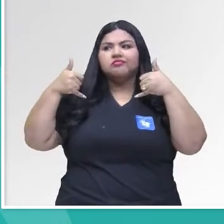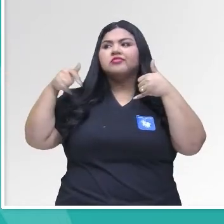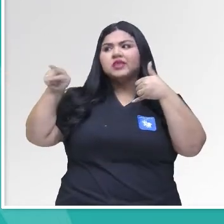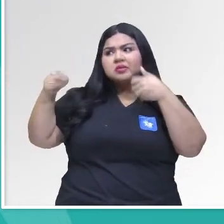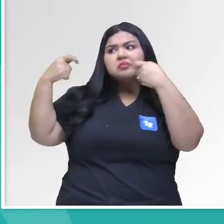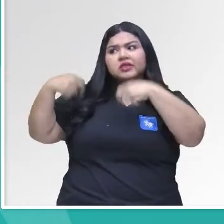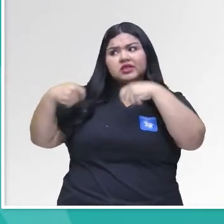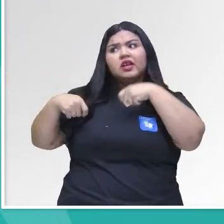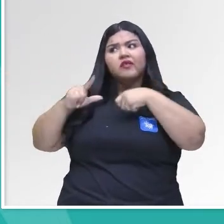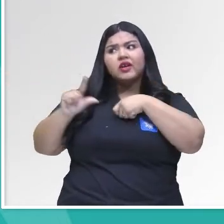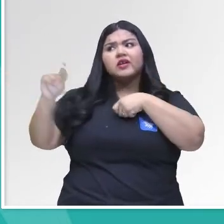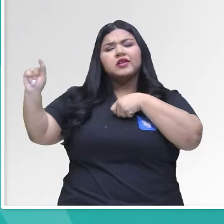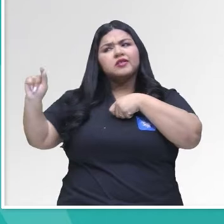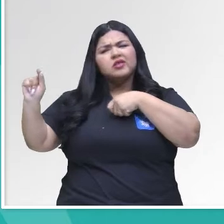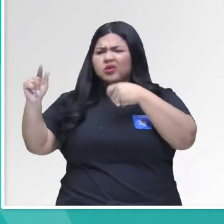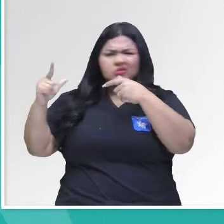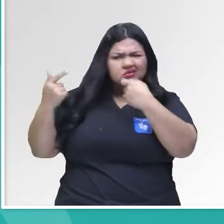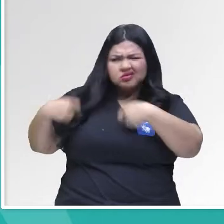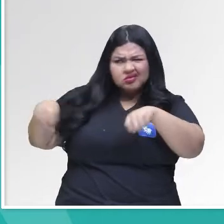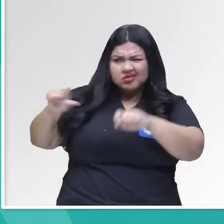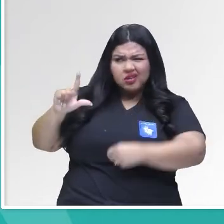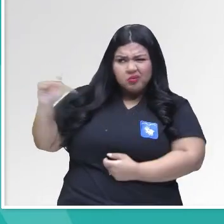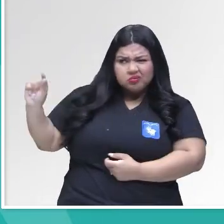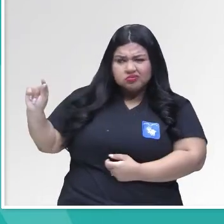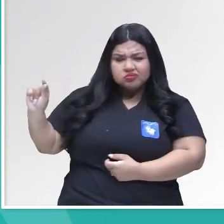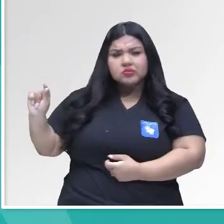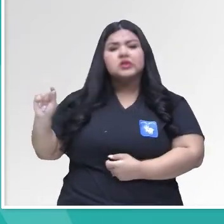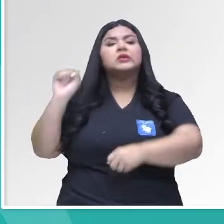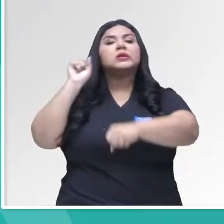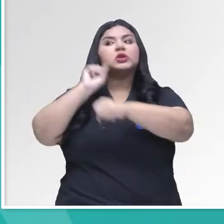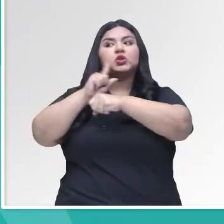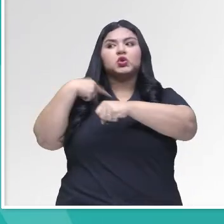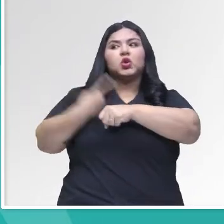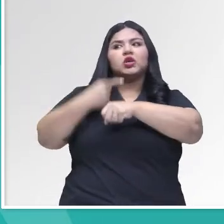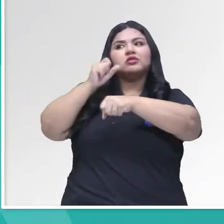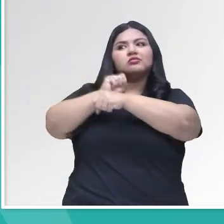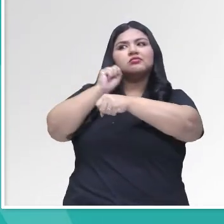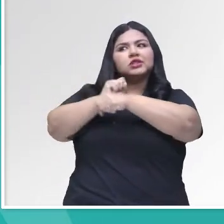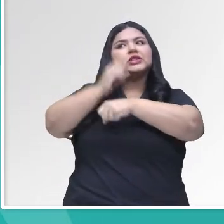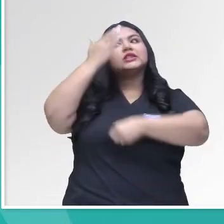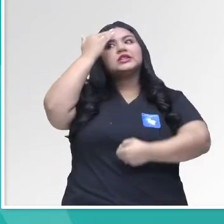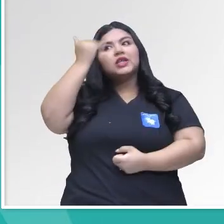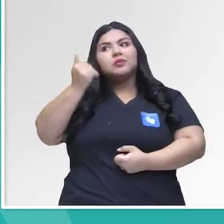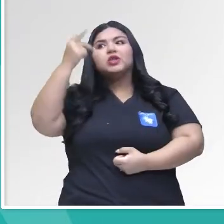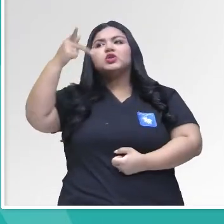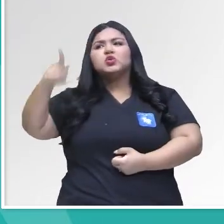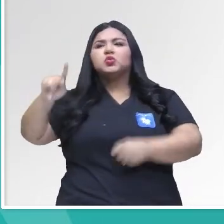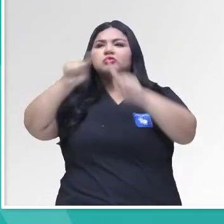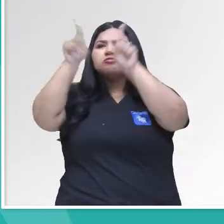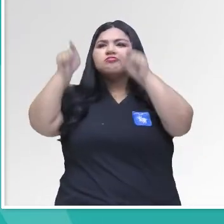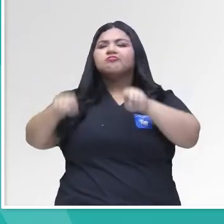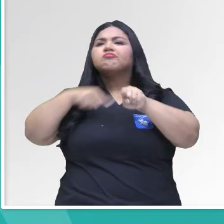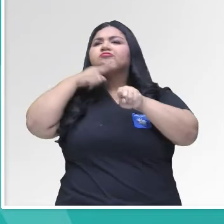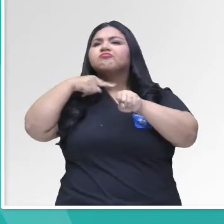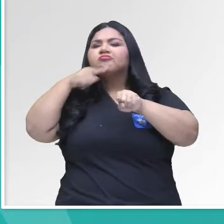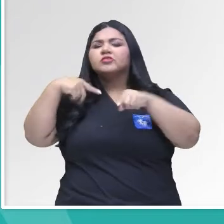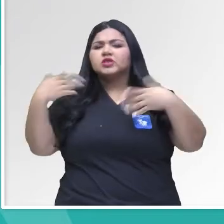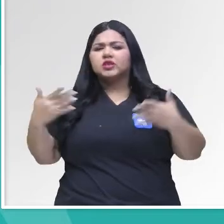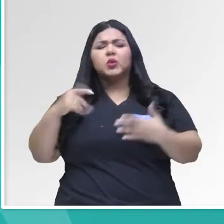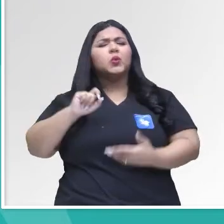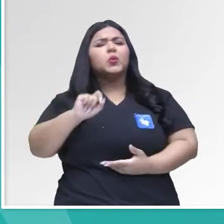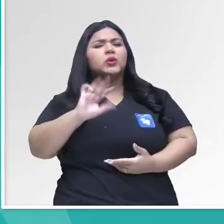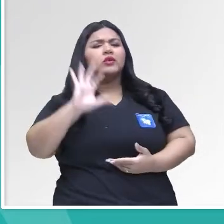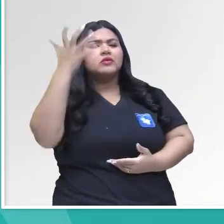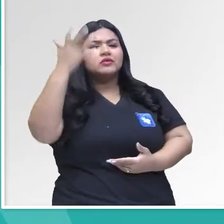ir. Não deveria ir? Esperavam-no. Sabiam de sua indecisão. Sabe o que acontece